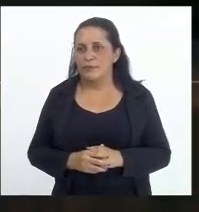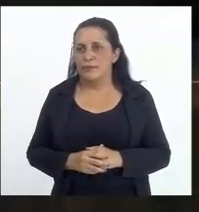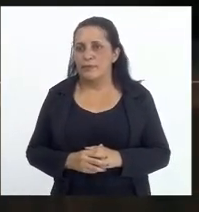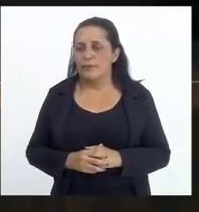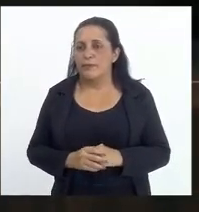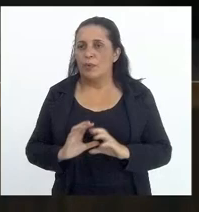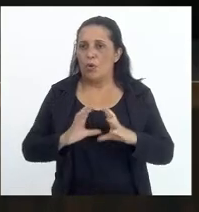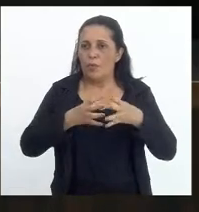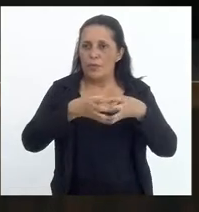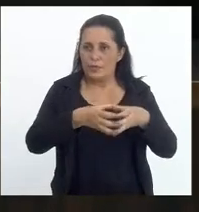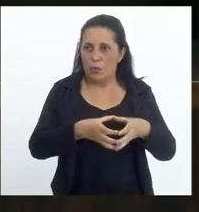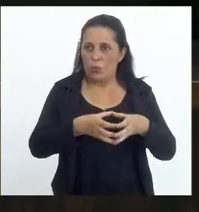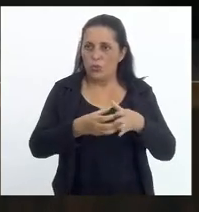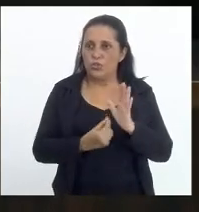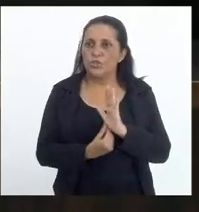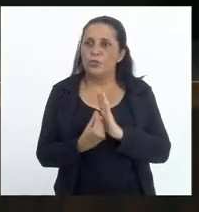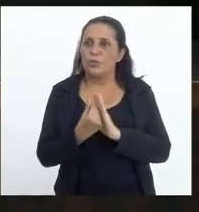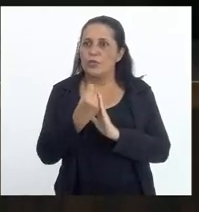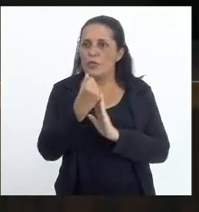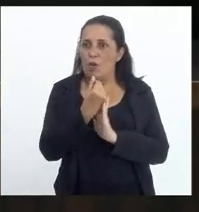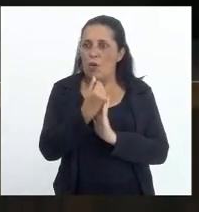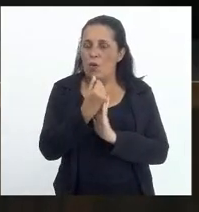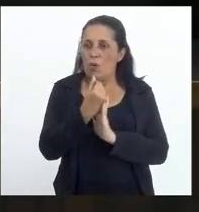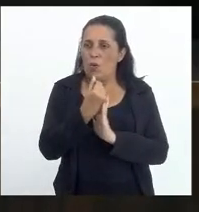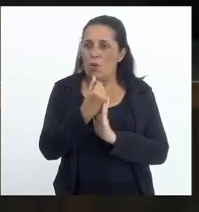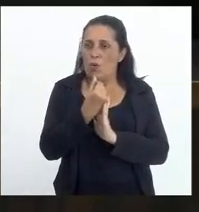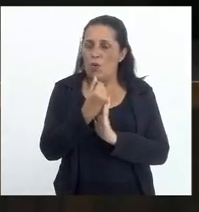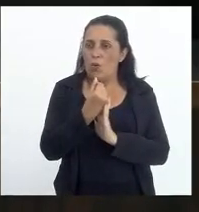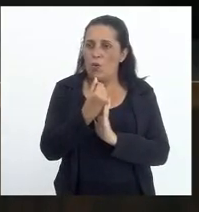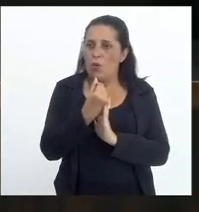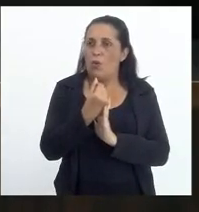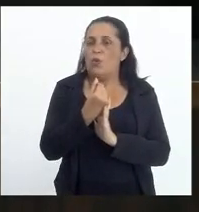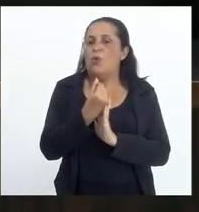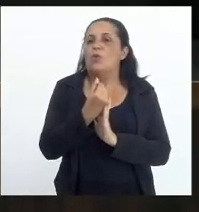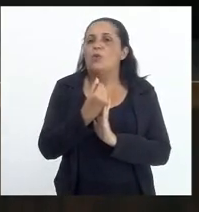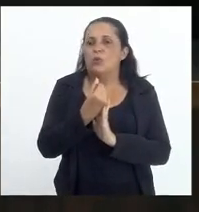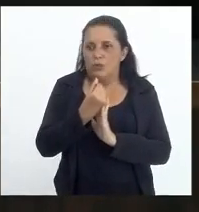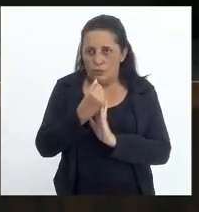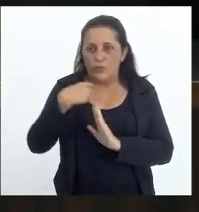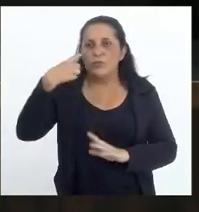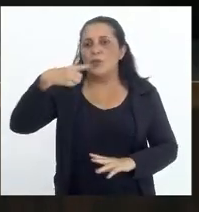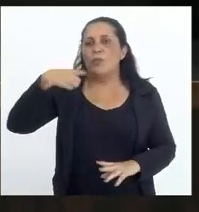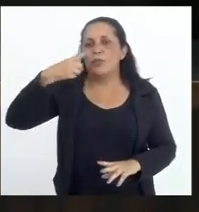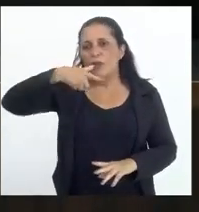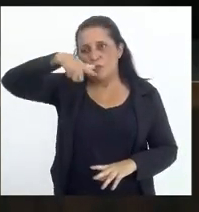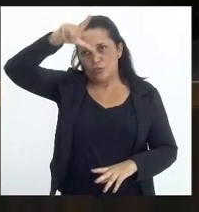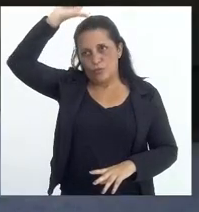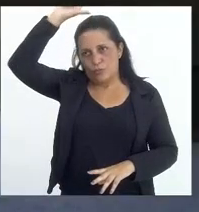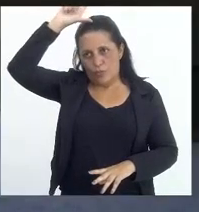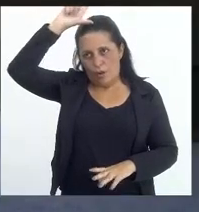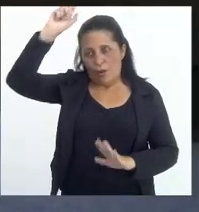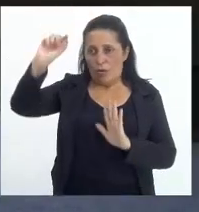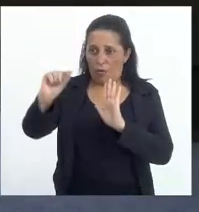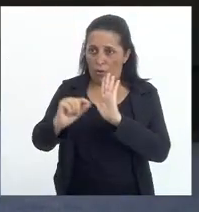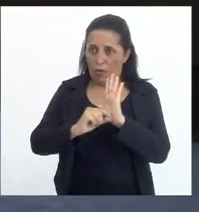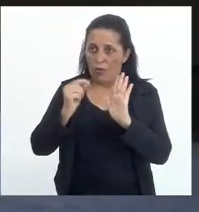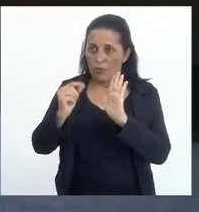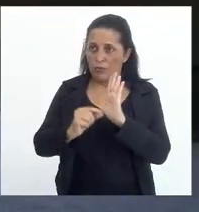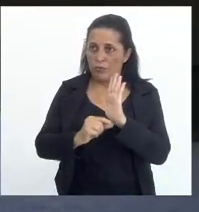Pela Comissão de Tributação, o deputado Luiz Paulo, mesmo sendo autor, como é substitutivo. Senhor presidente,